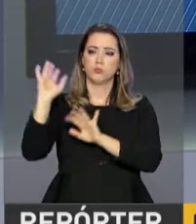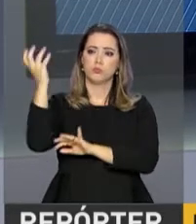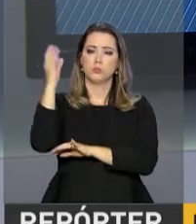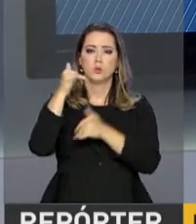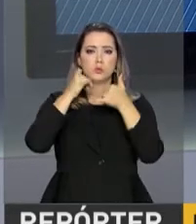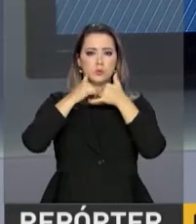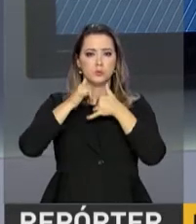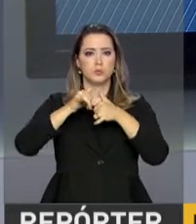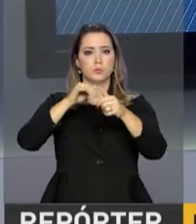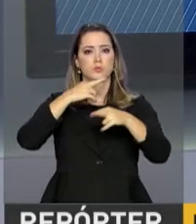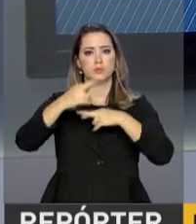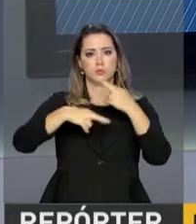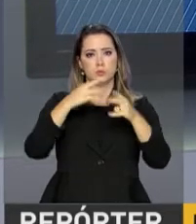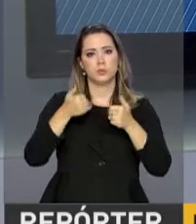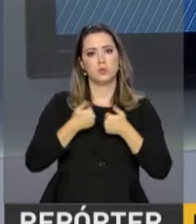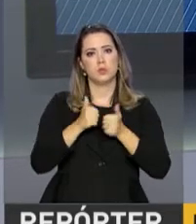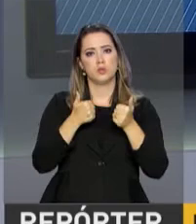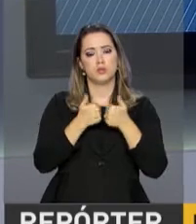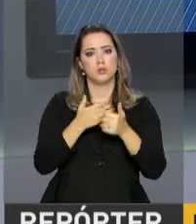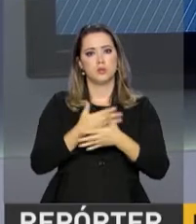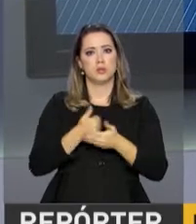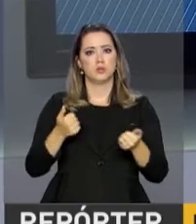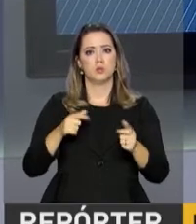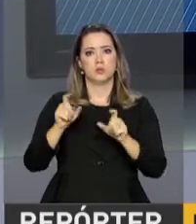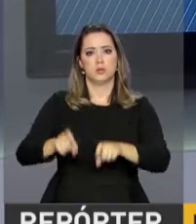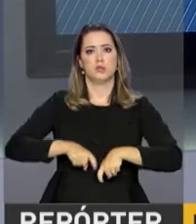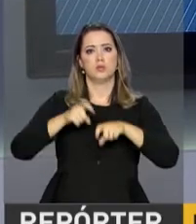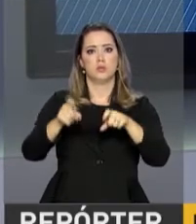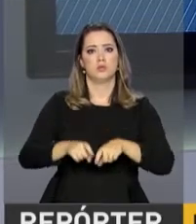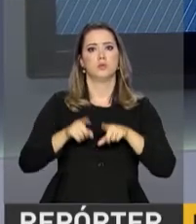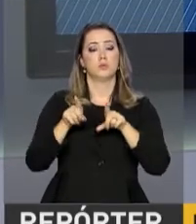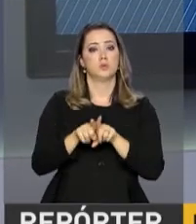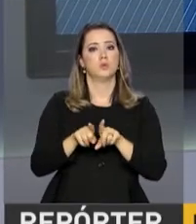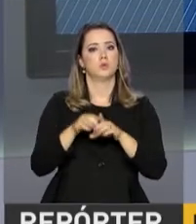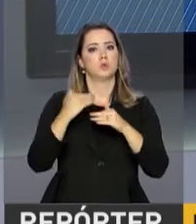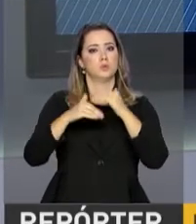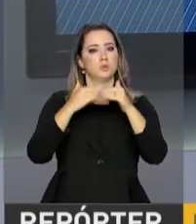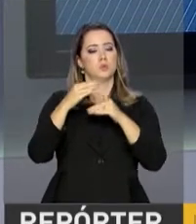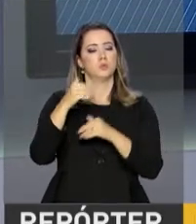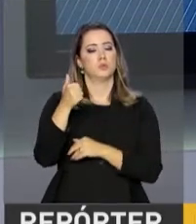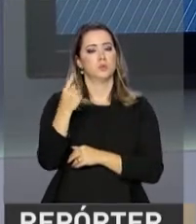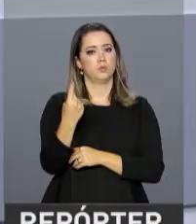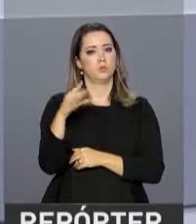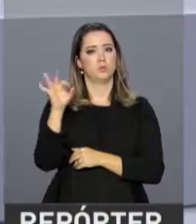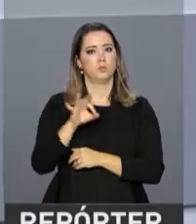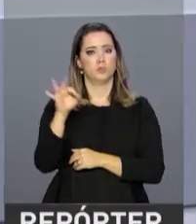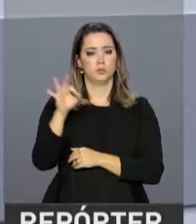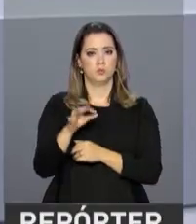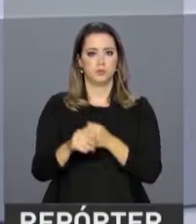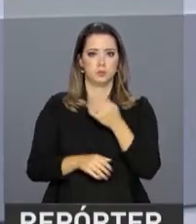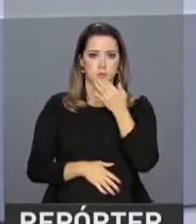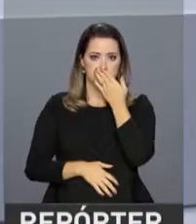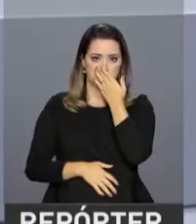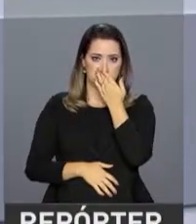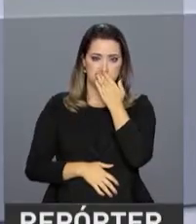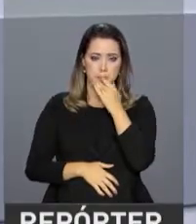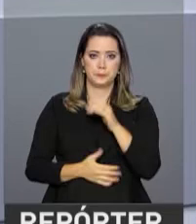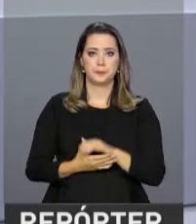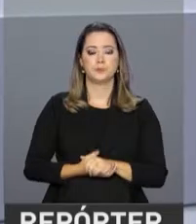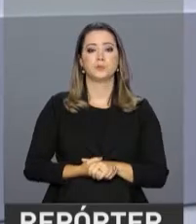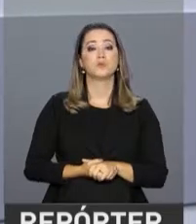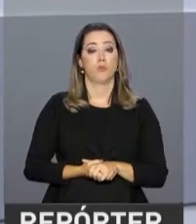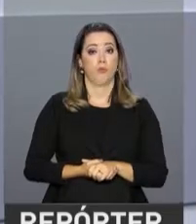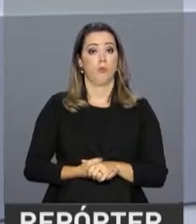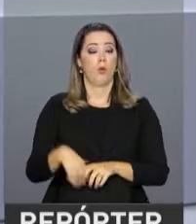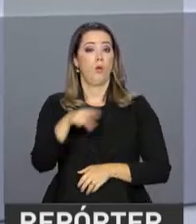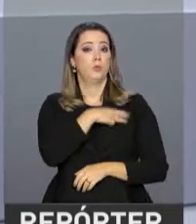renovável transporte público e melhorias agrícolas também registrou alta de 1% o ministro chefe da